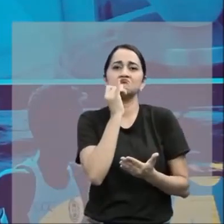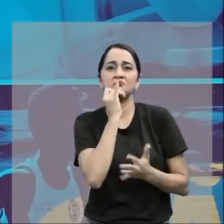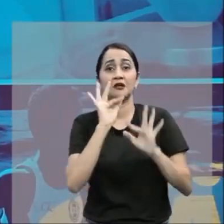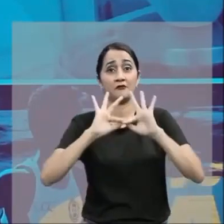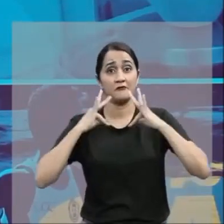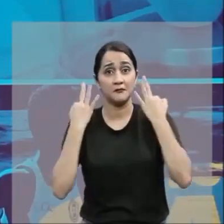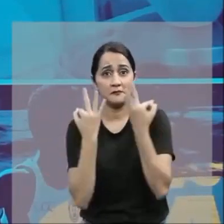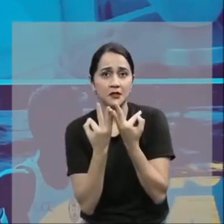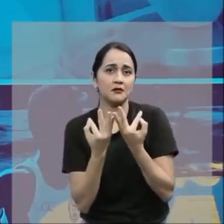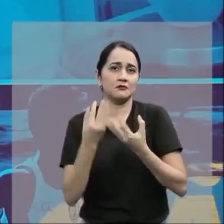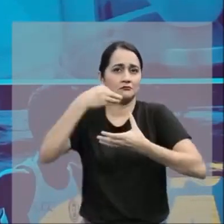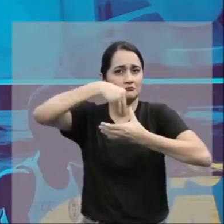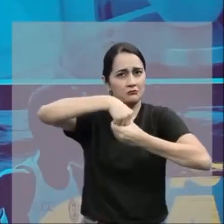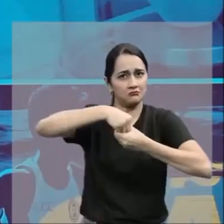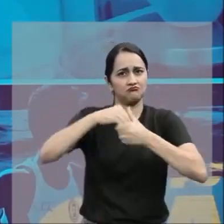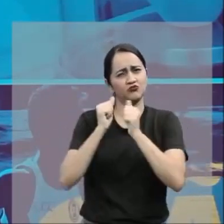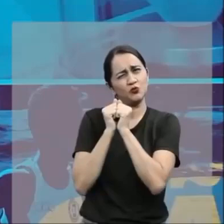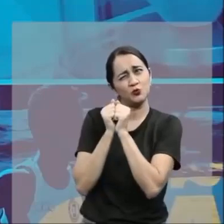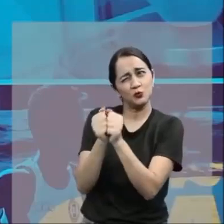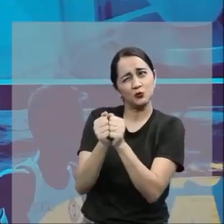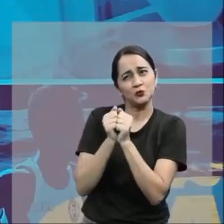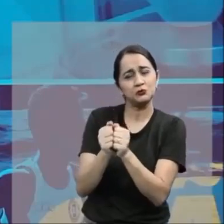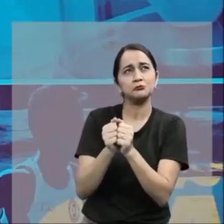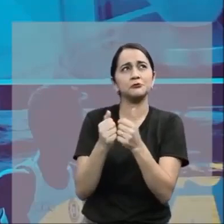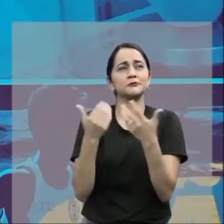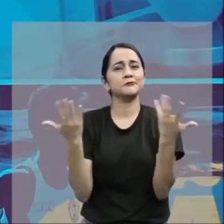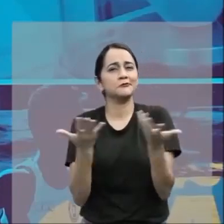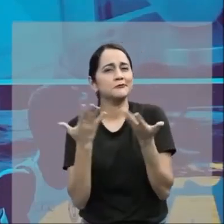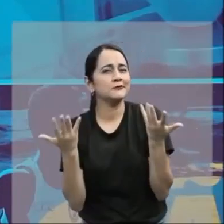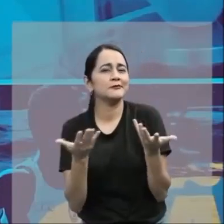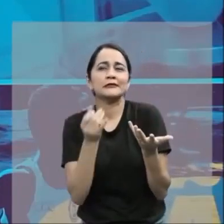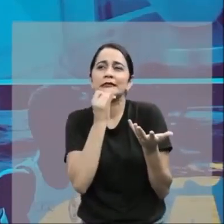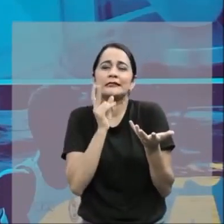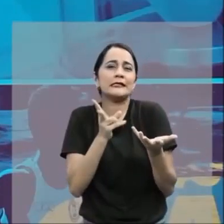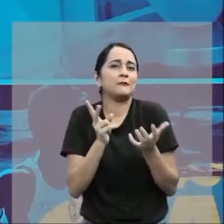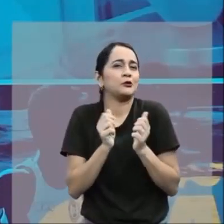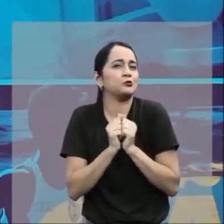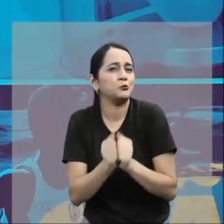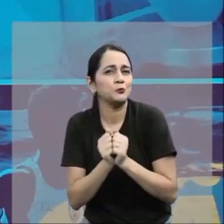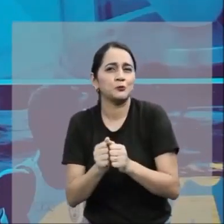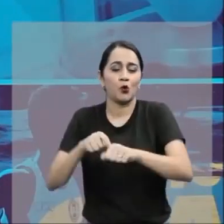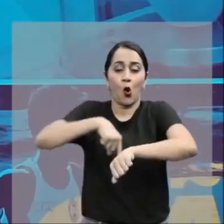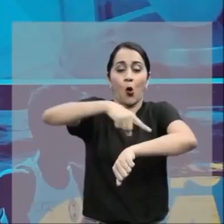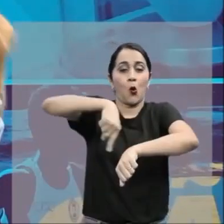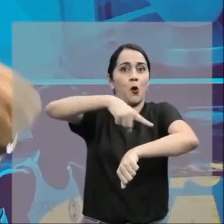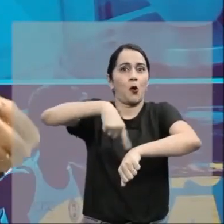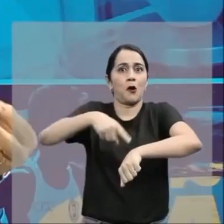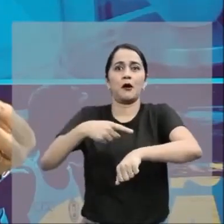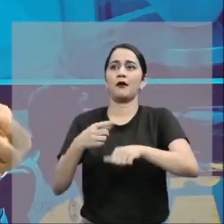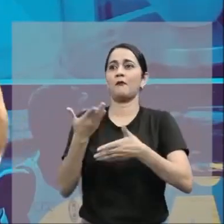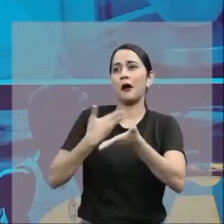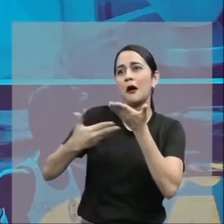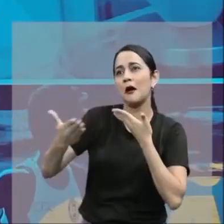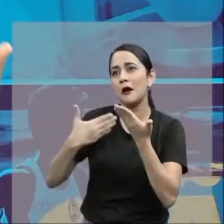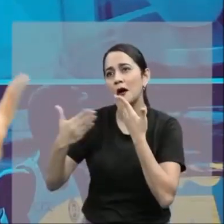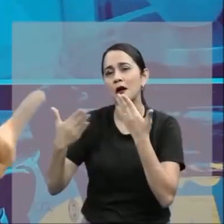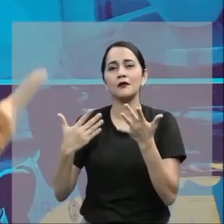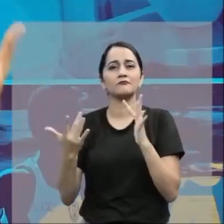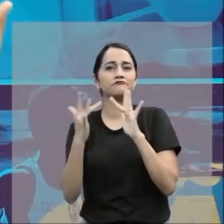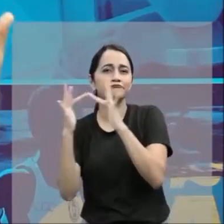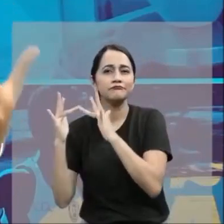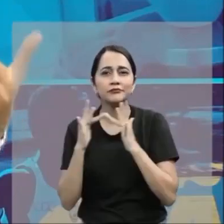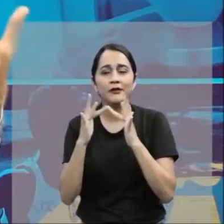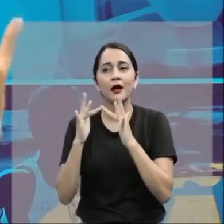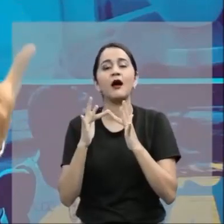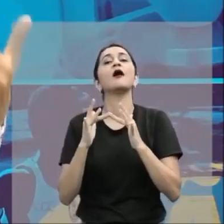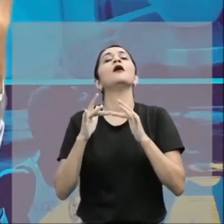como esse contato familiar é um contato, digamos, mais próximos, mais duradouro, a